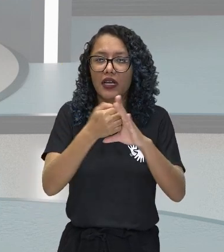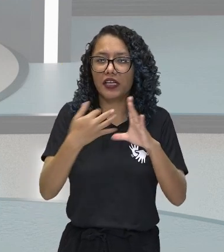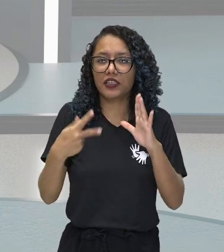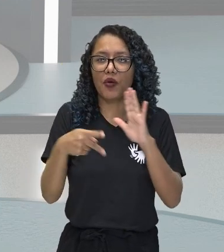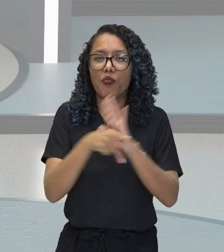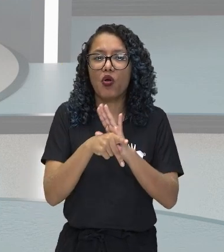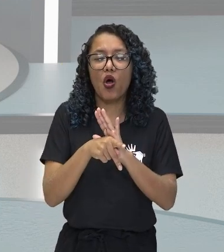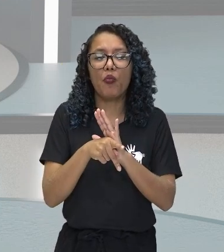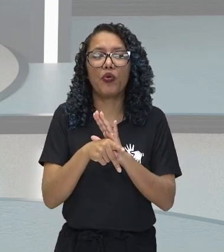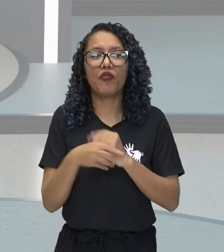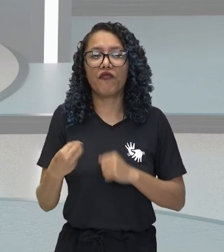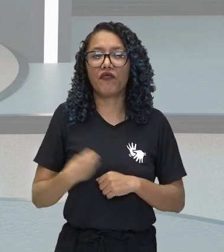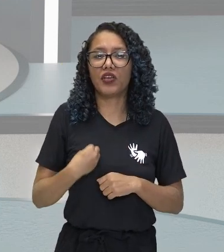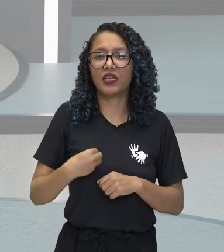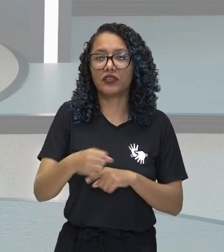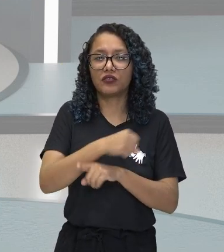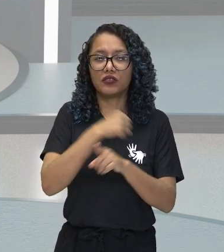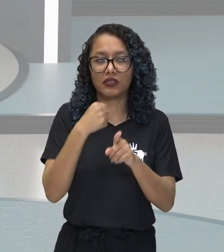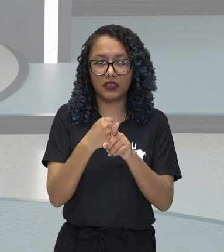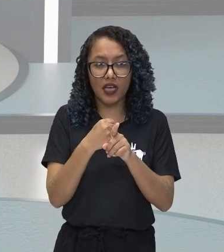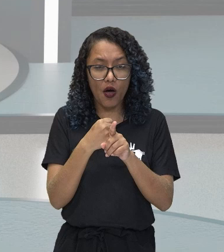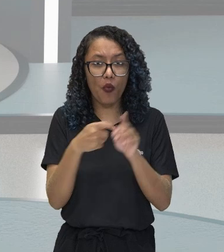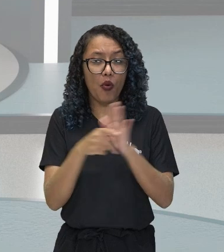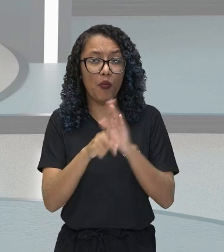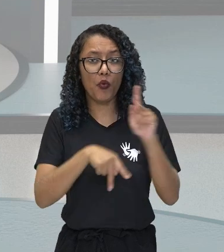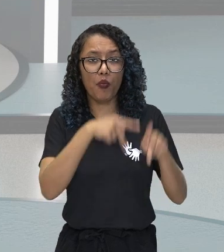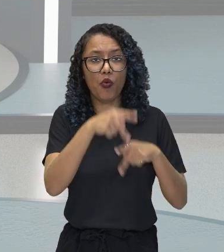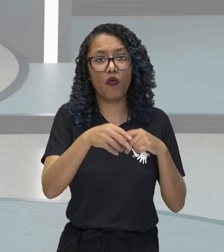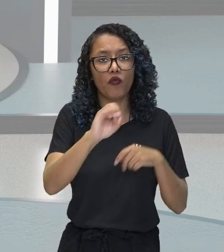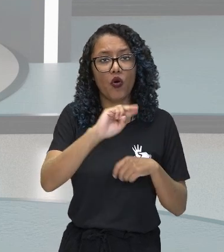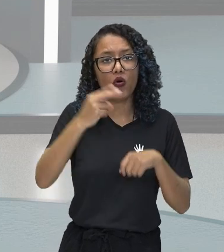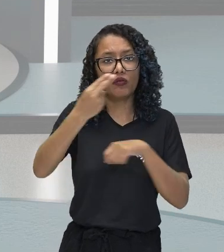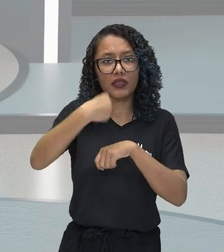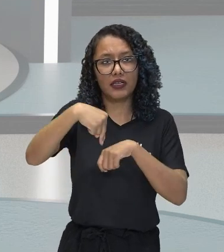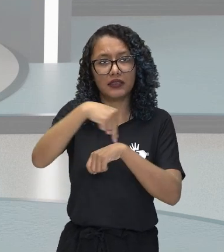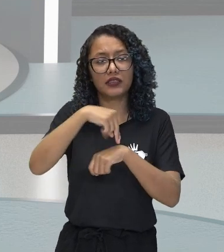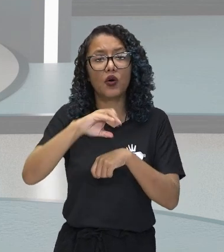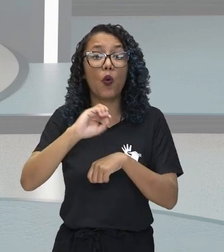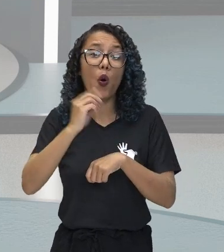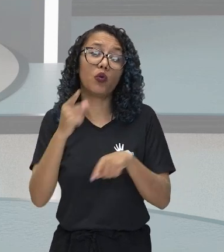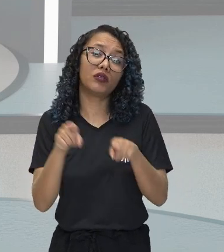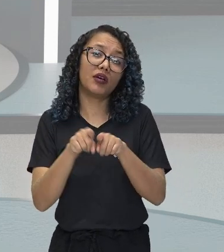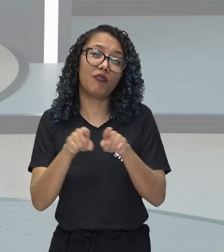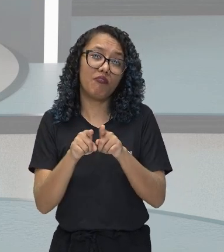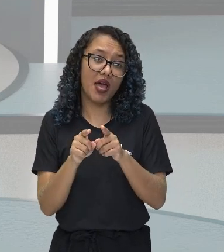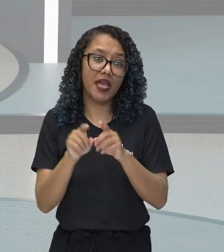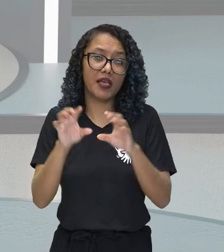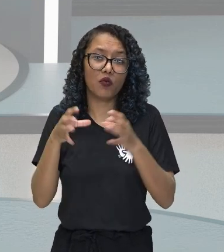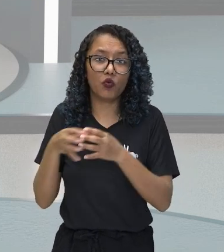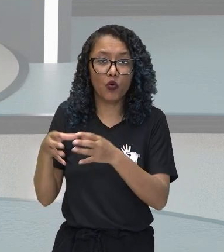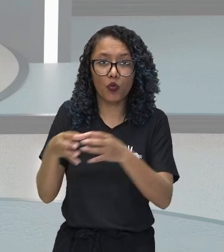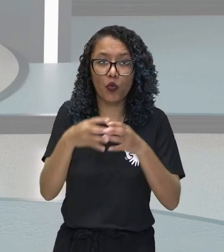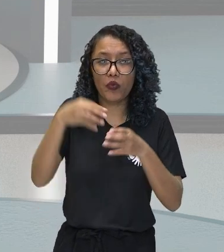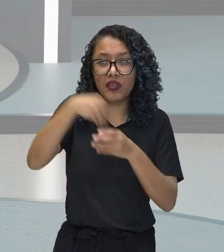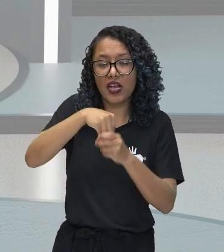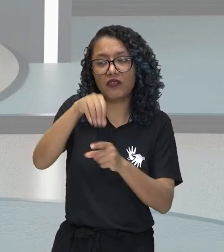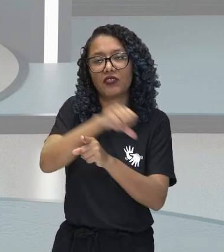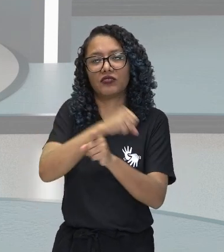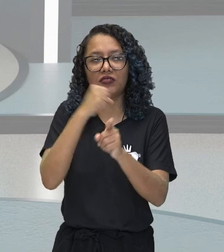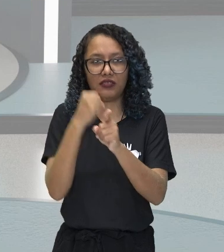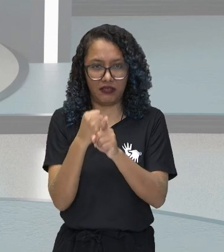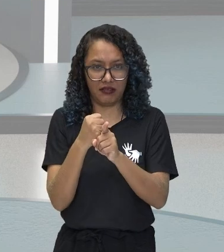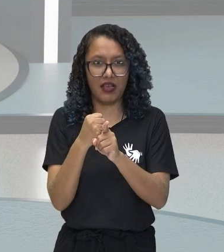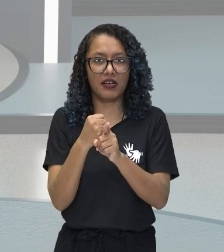ou então de grupos no interior de uma sociedade. Quando a gente fala de cultura, é aquilo que caracteriza a